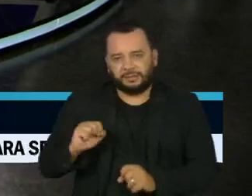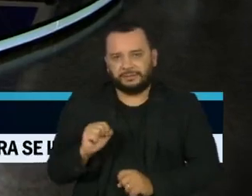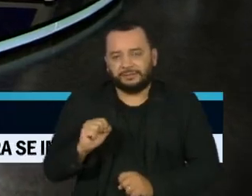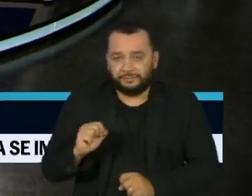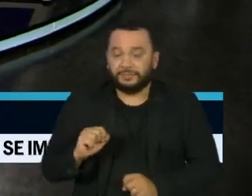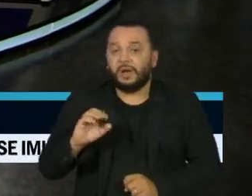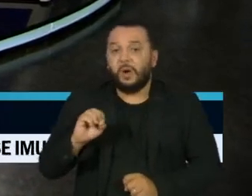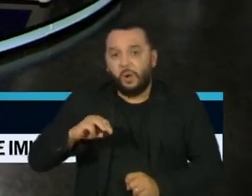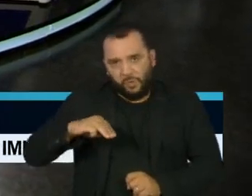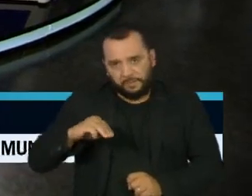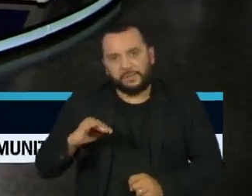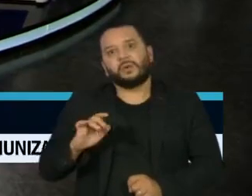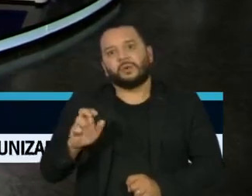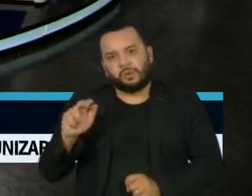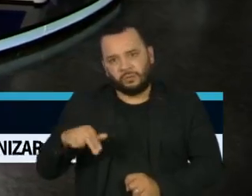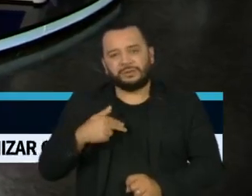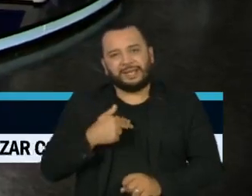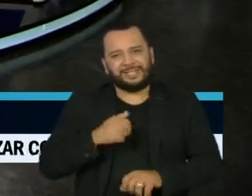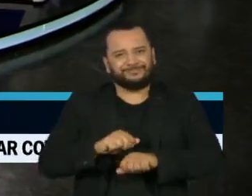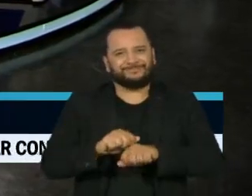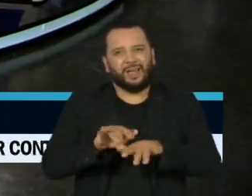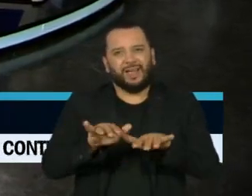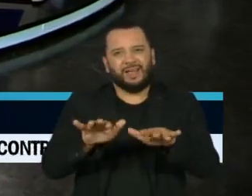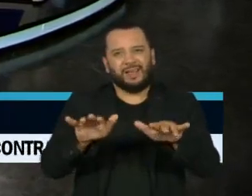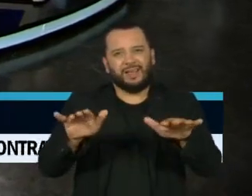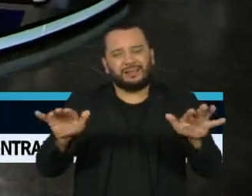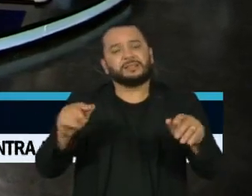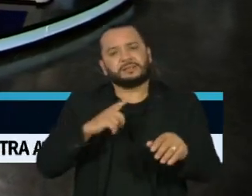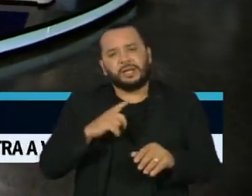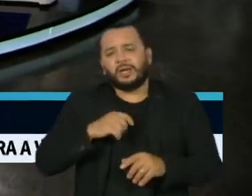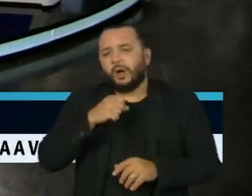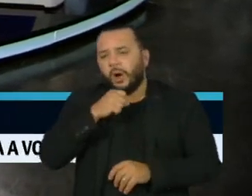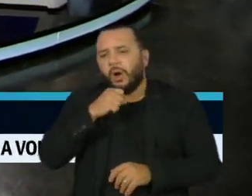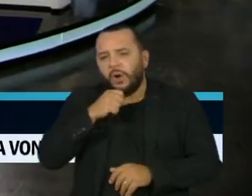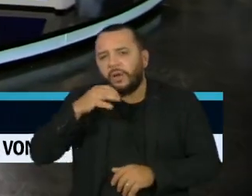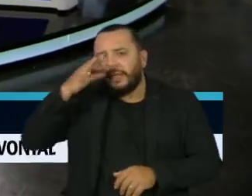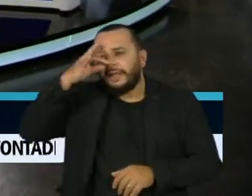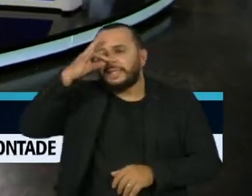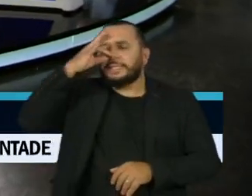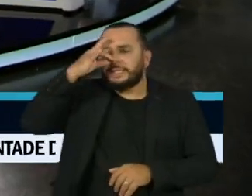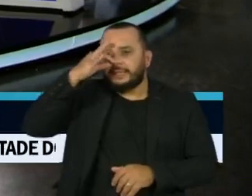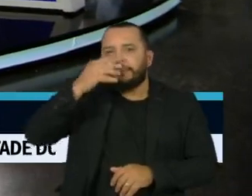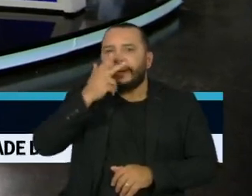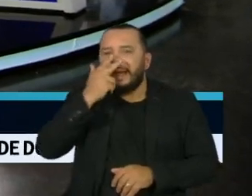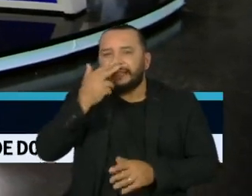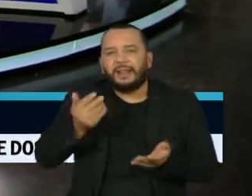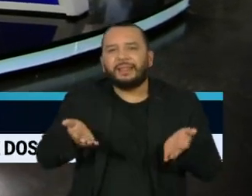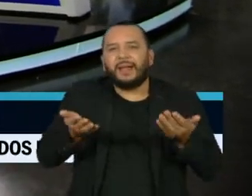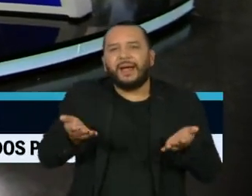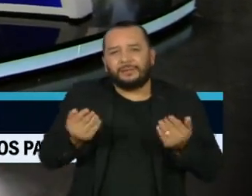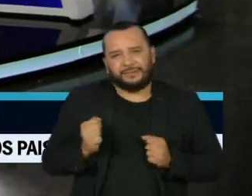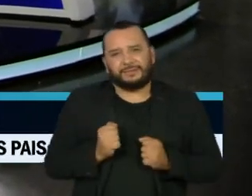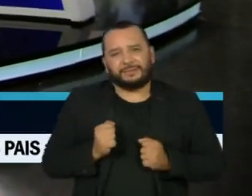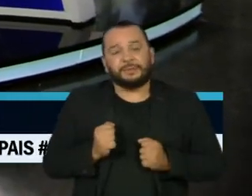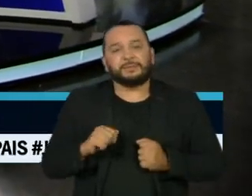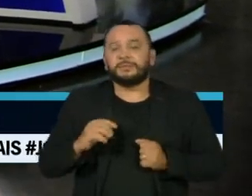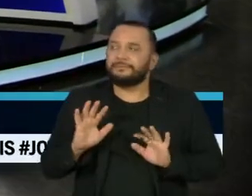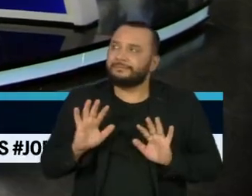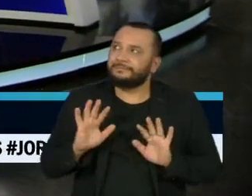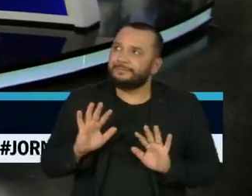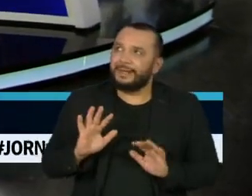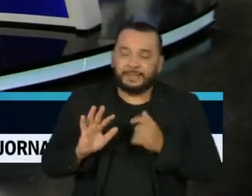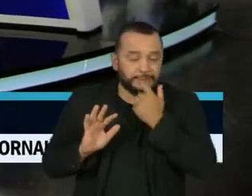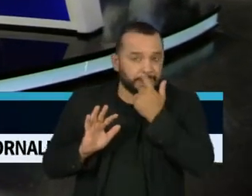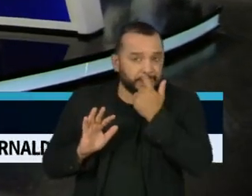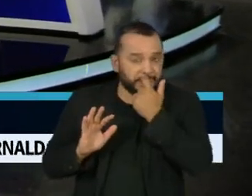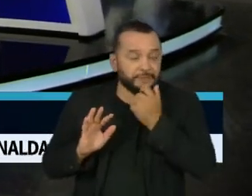ela tá bombando felizmente a marca usando casos leves Mas a gente não tem uma exata dimensão disso por dois motivos não